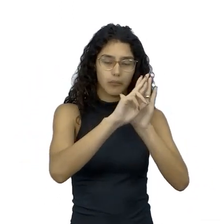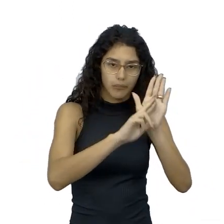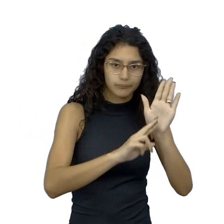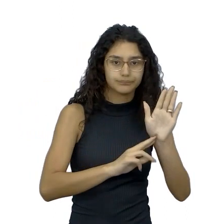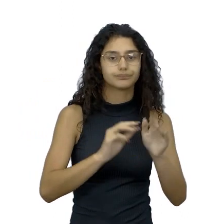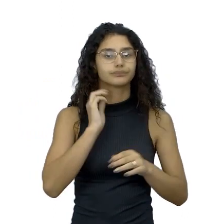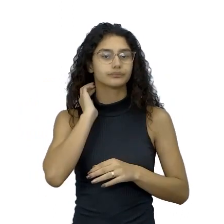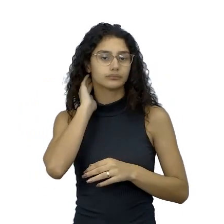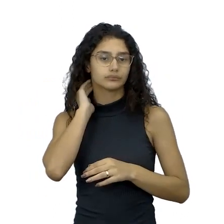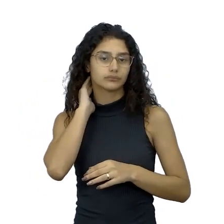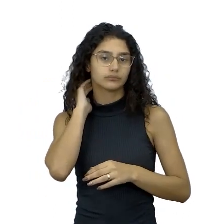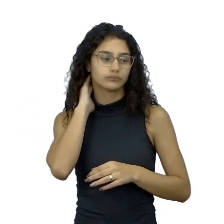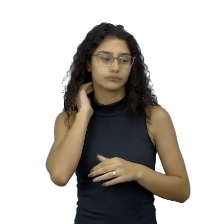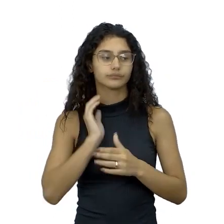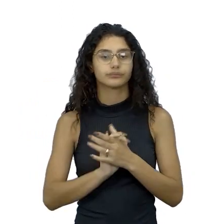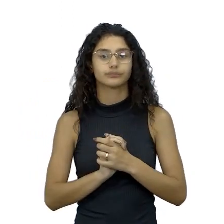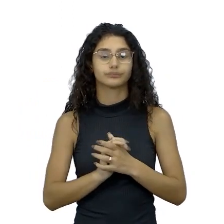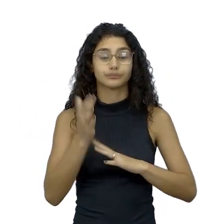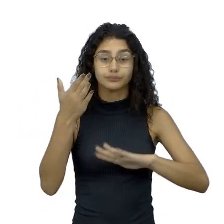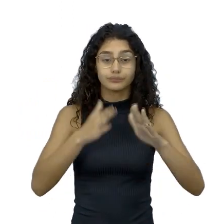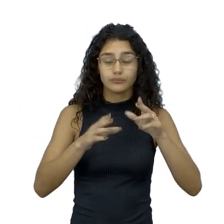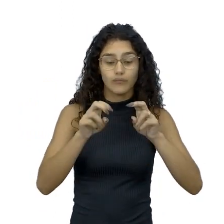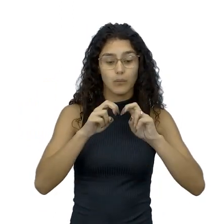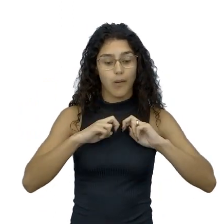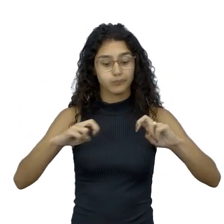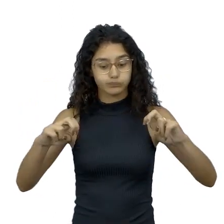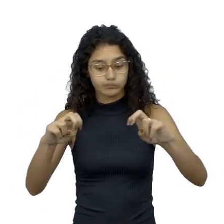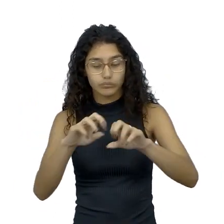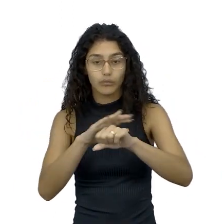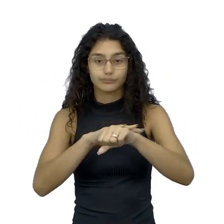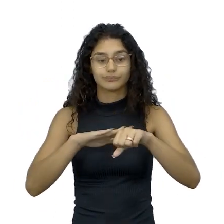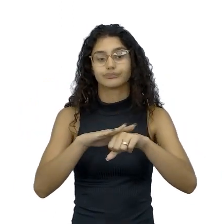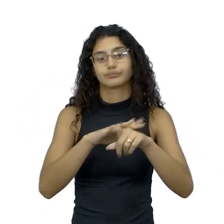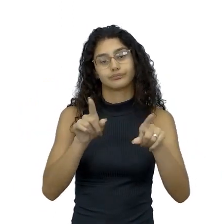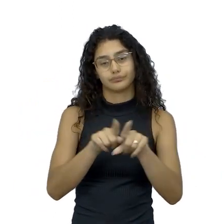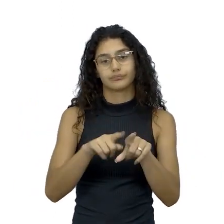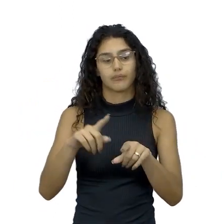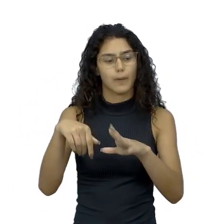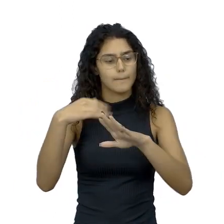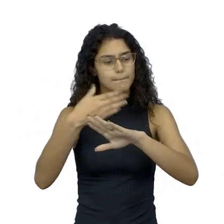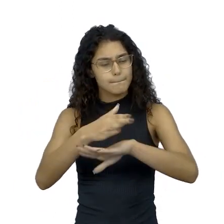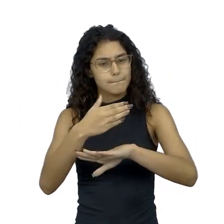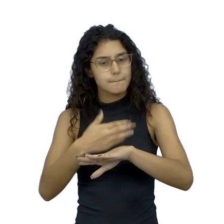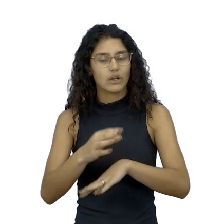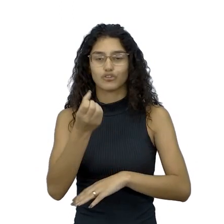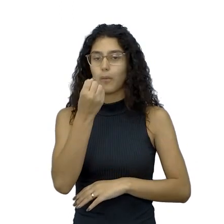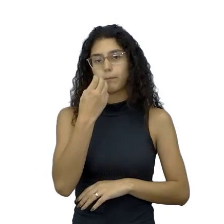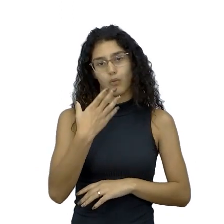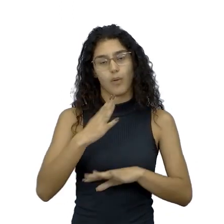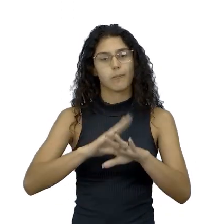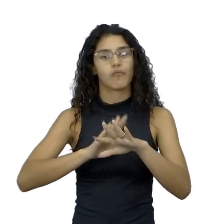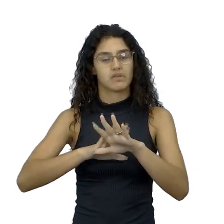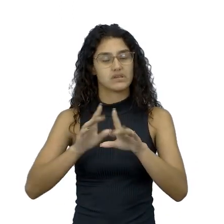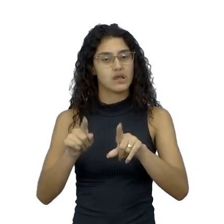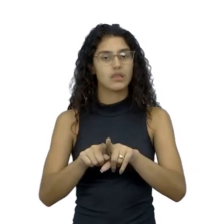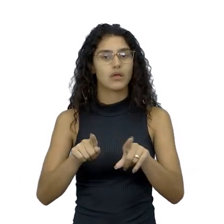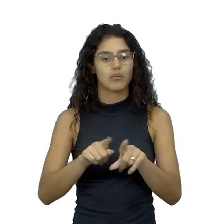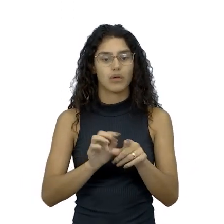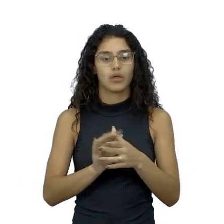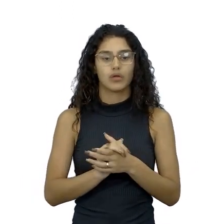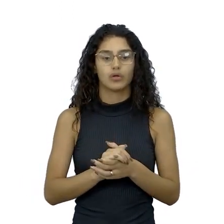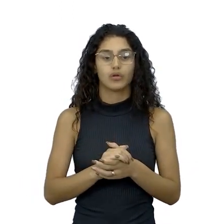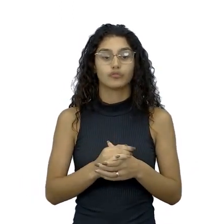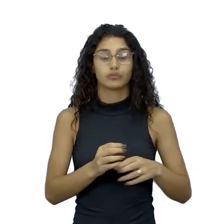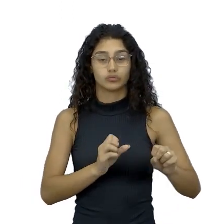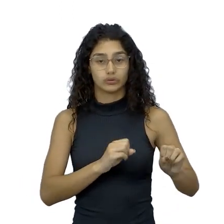né, às vezes uma roda de conversa. Então, são práticas bem-vindas, né, quando a gente fala aí em